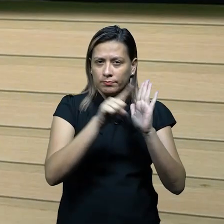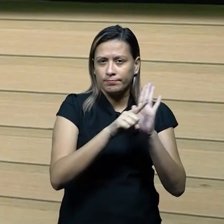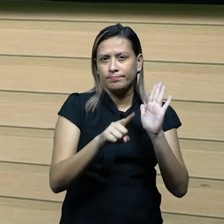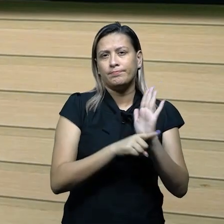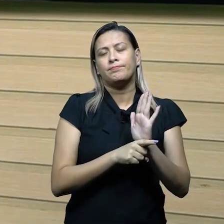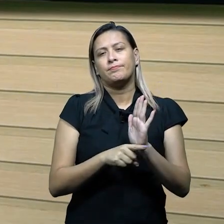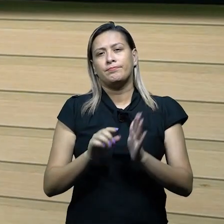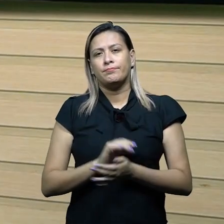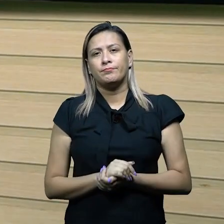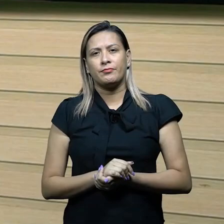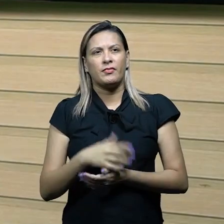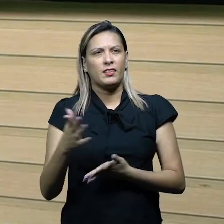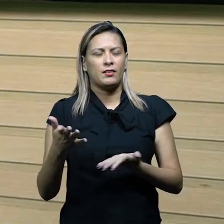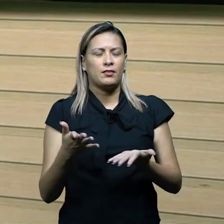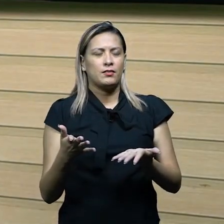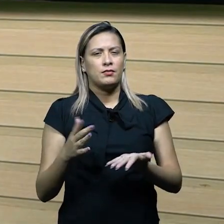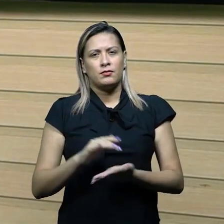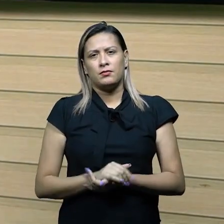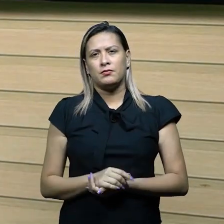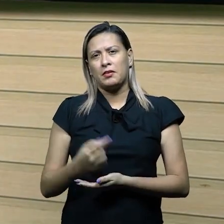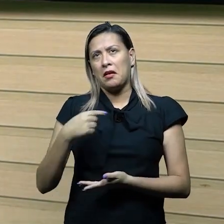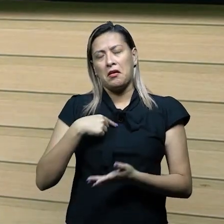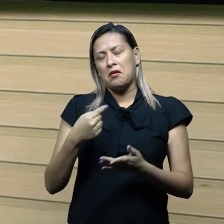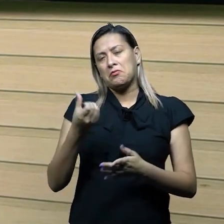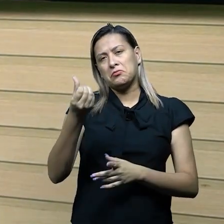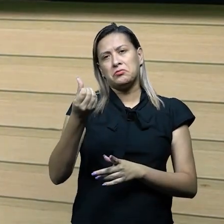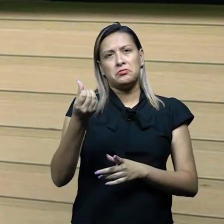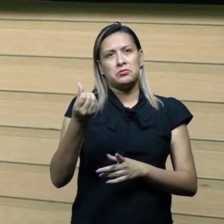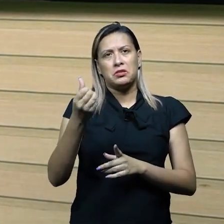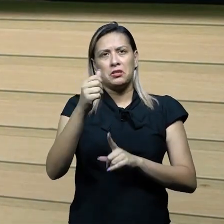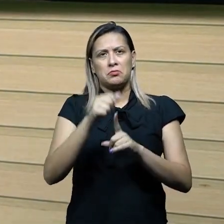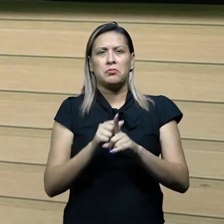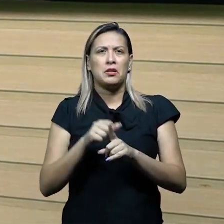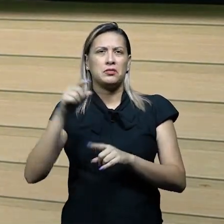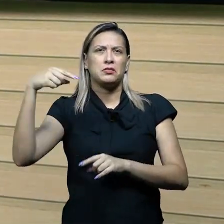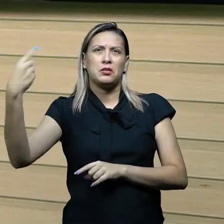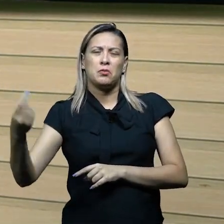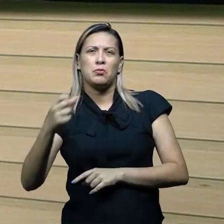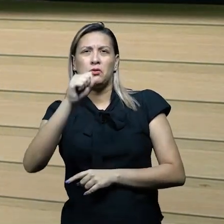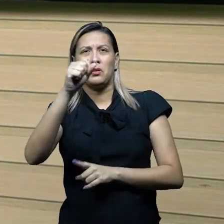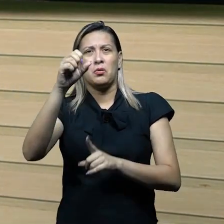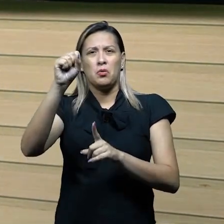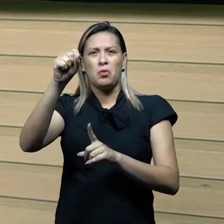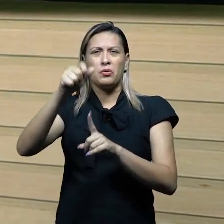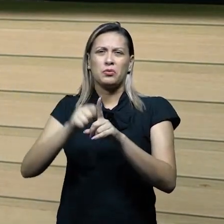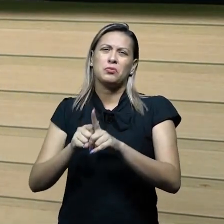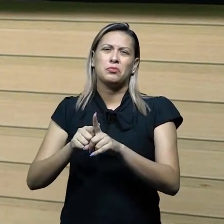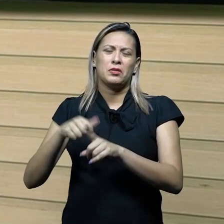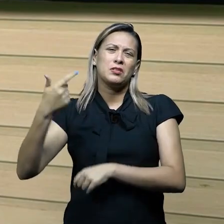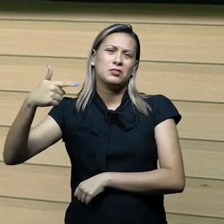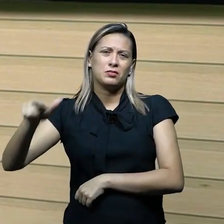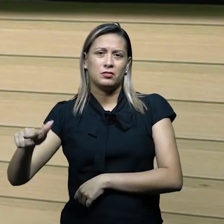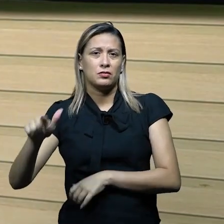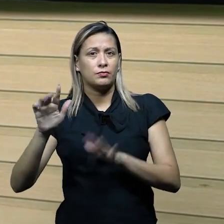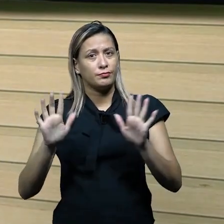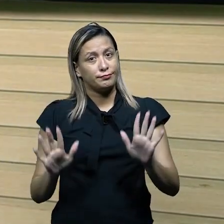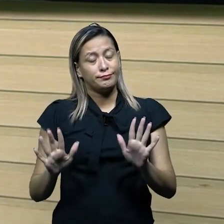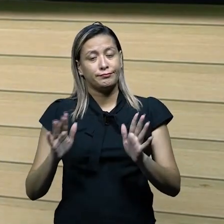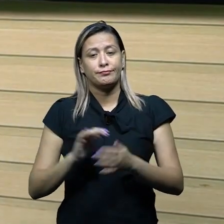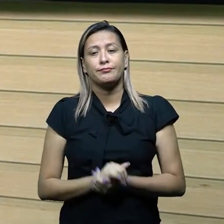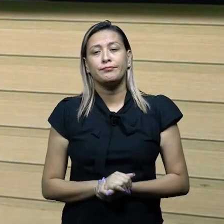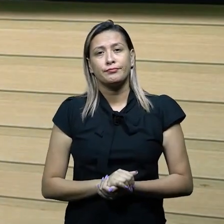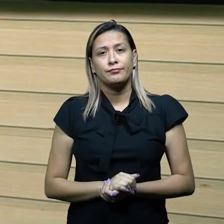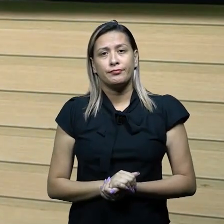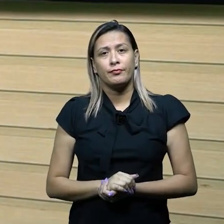forma planejada. Não aquela coisa jogada. Ah, eu vou fazer agora 6 meses, eu vou fazer daqui a 8 meses, daqui a 1 ano. E outra coisa